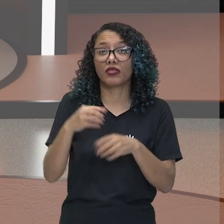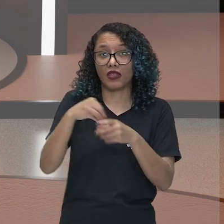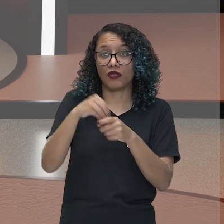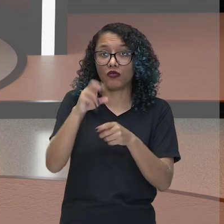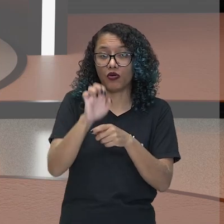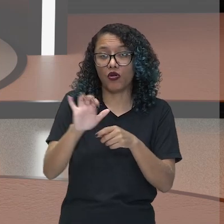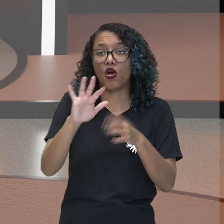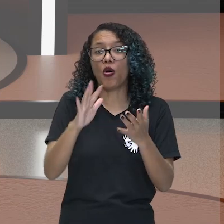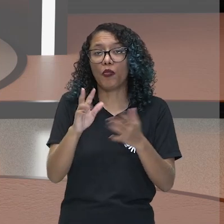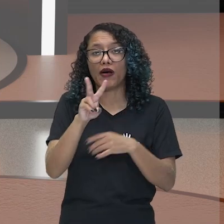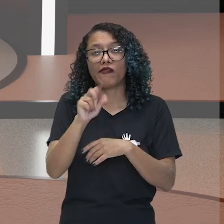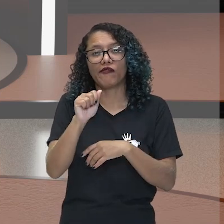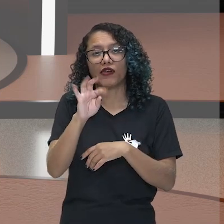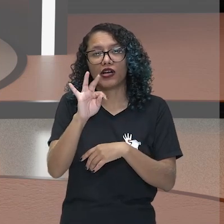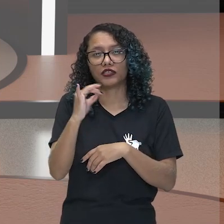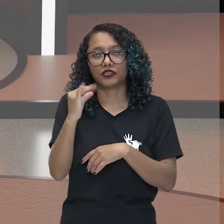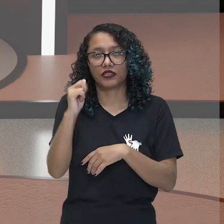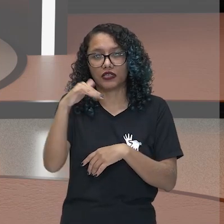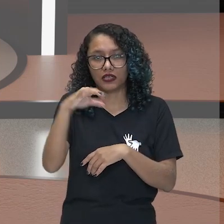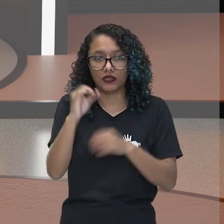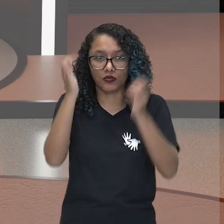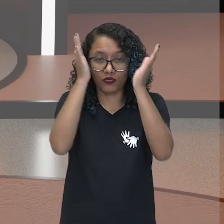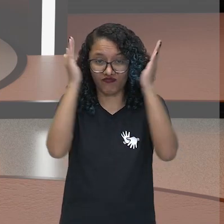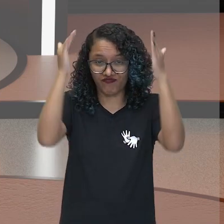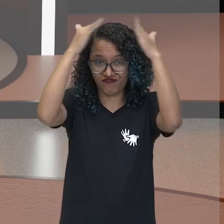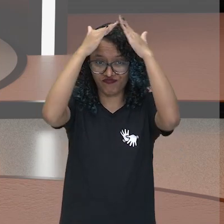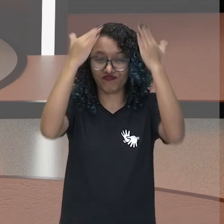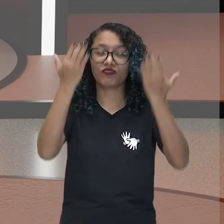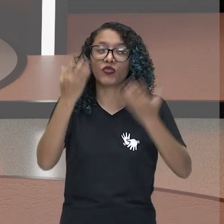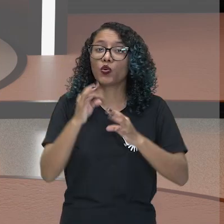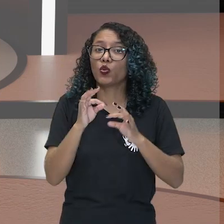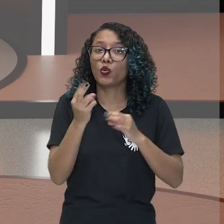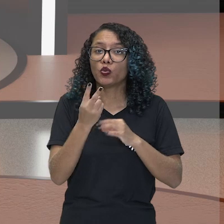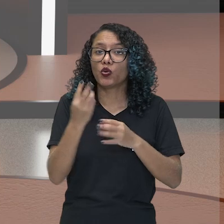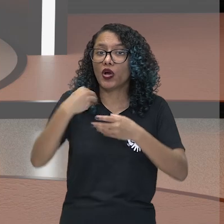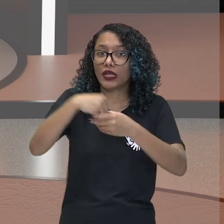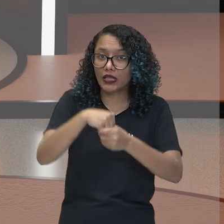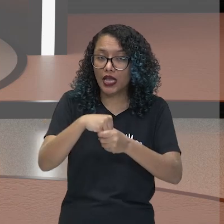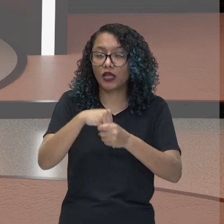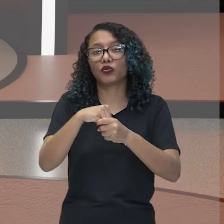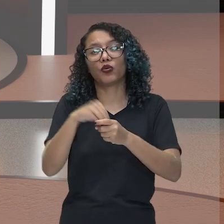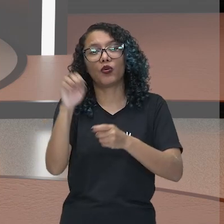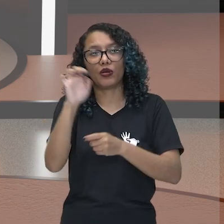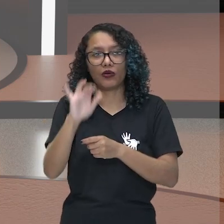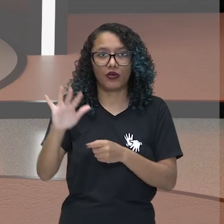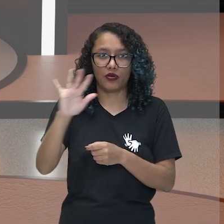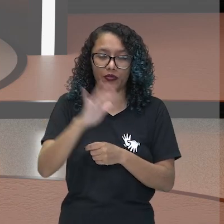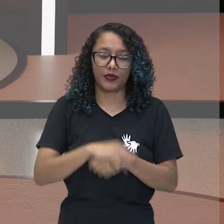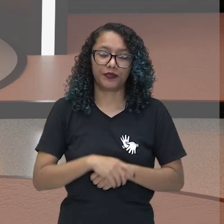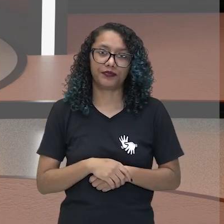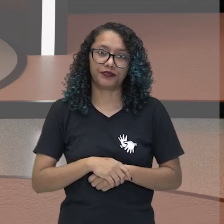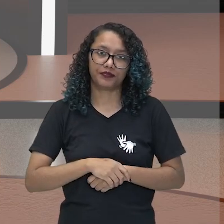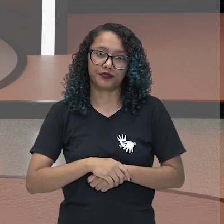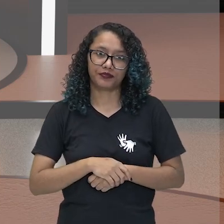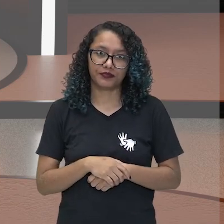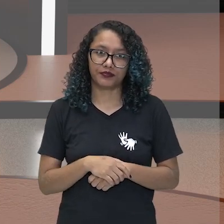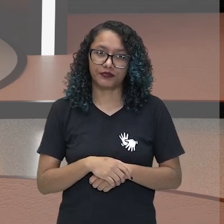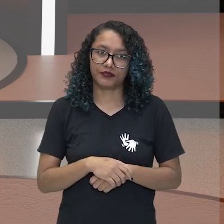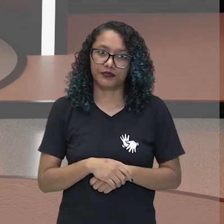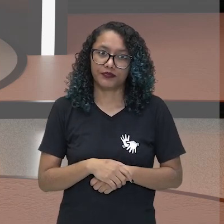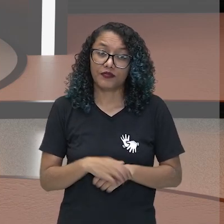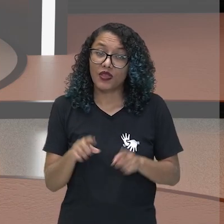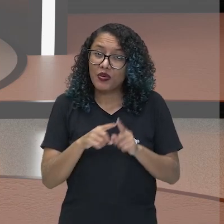maior e o menor país do mundo localizado no continente europeu. Mas o que vocês conseguem observar